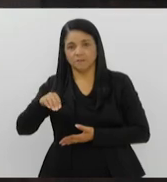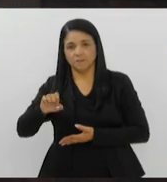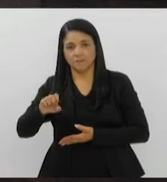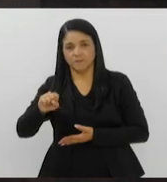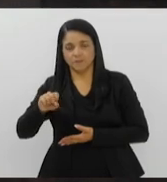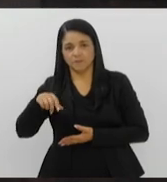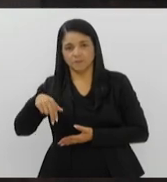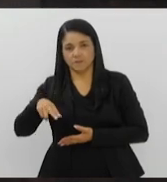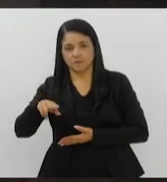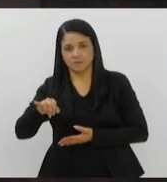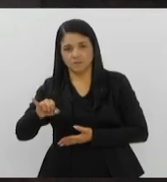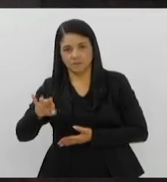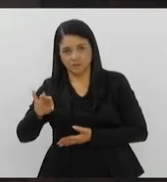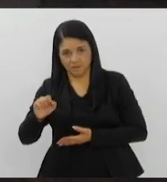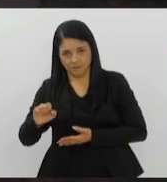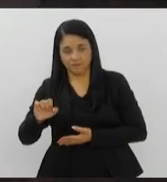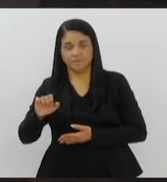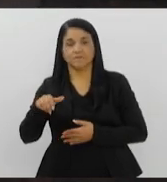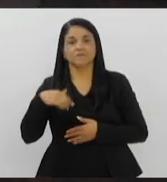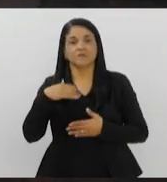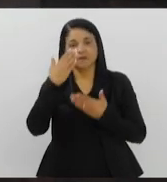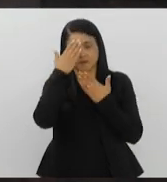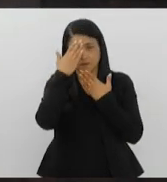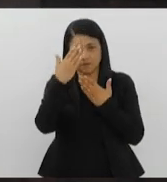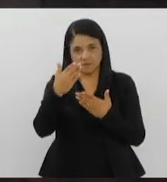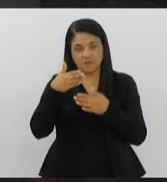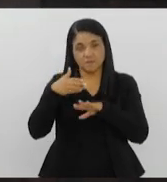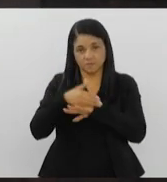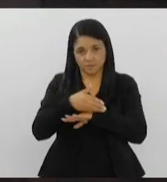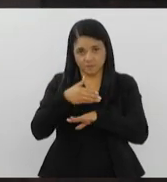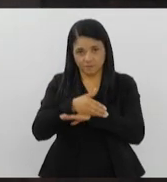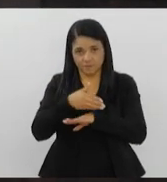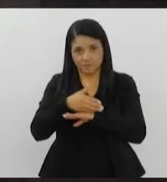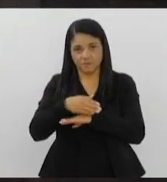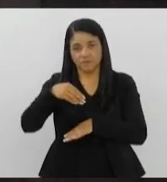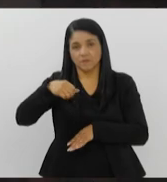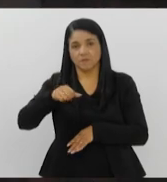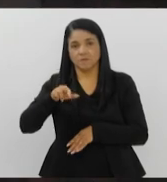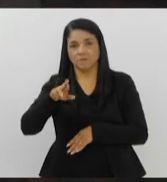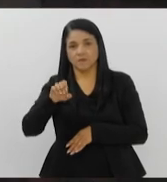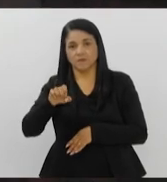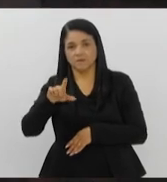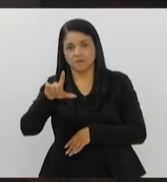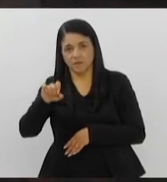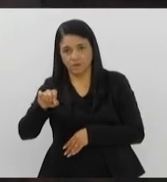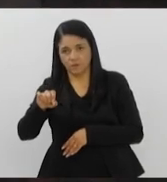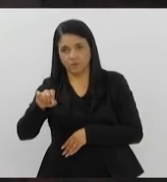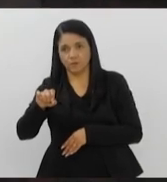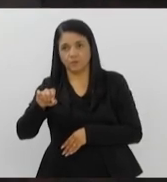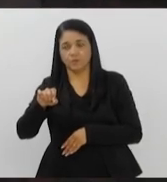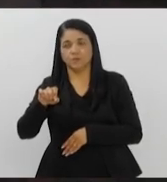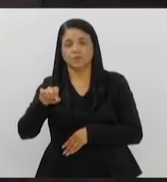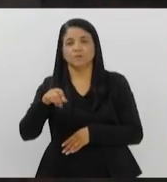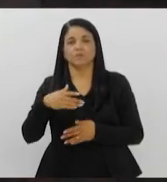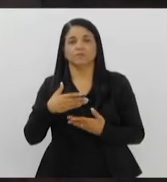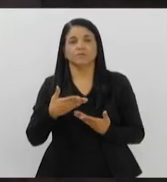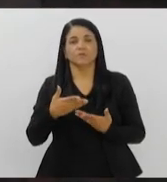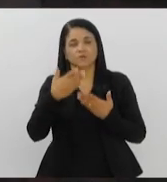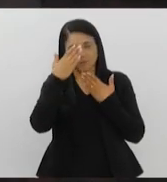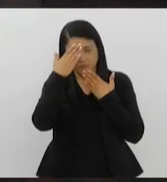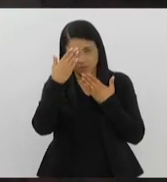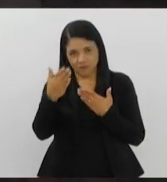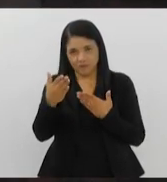ouvi aí agradecer a presença Marcelo Sereno que chegou agora a pouco